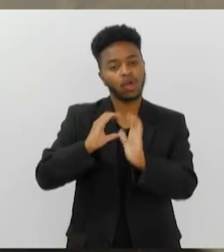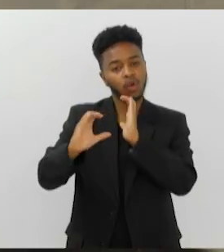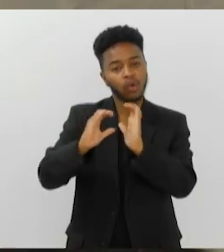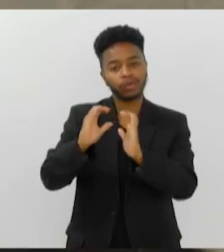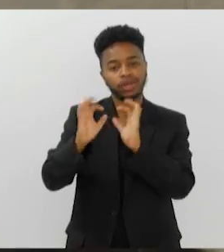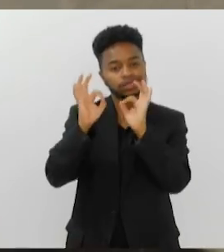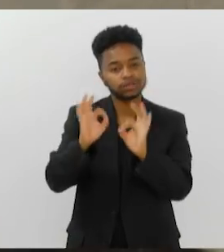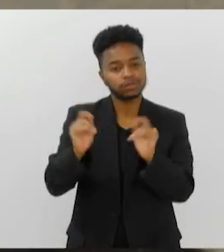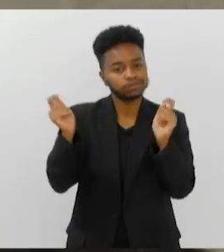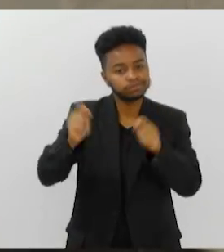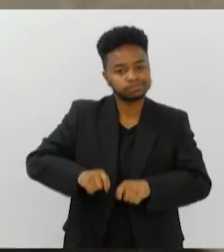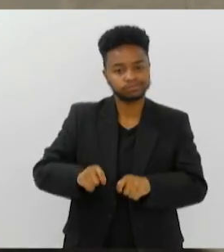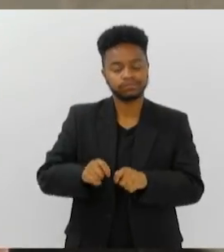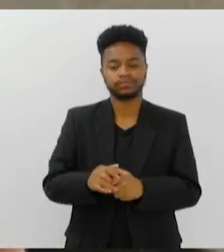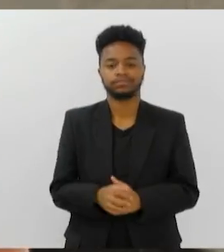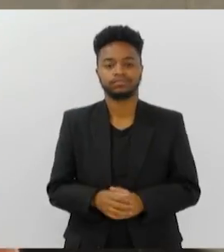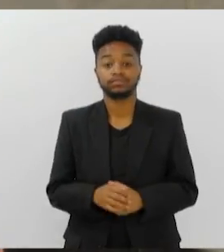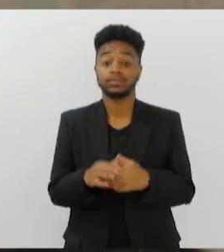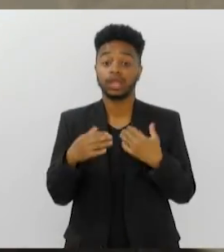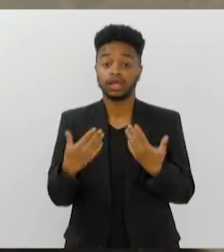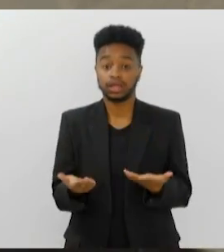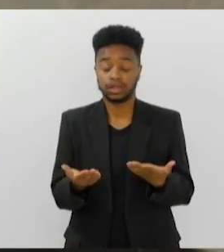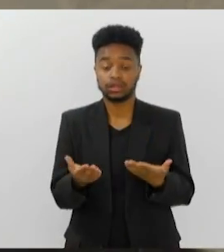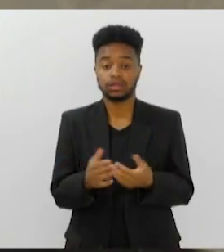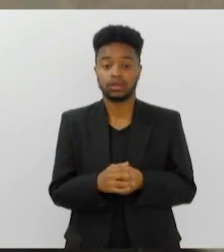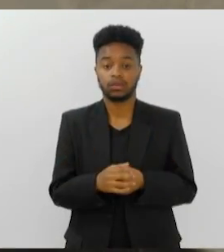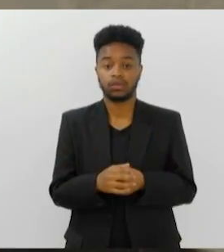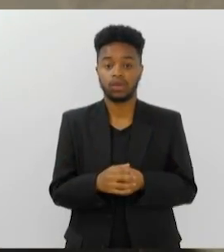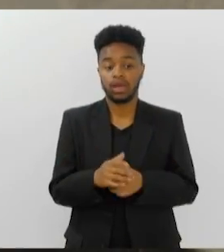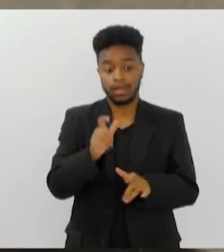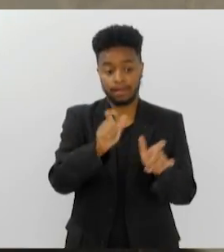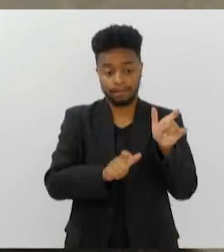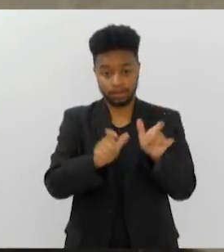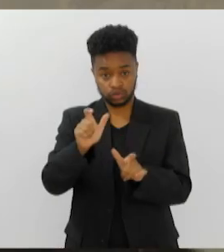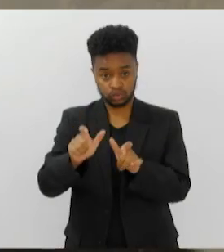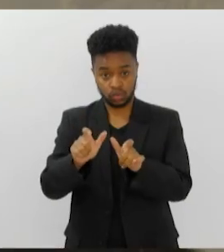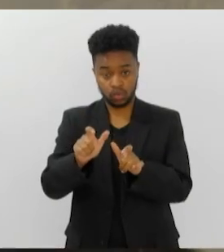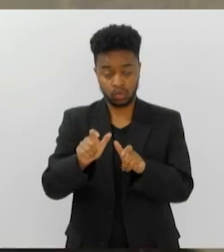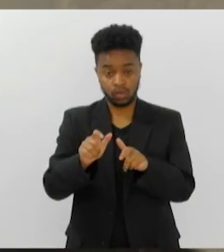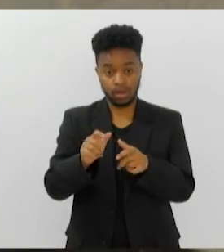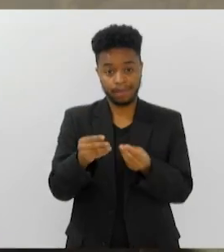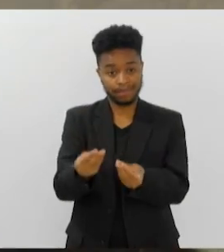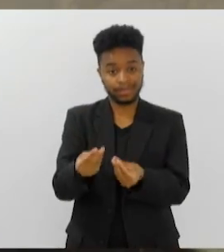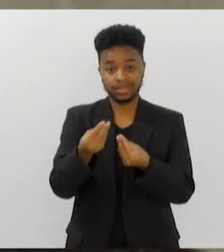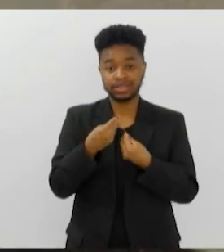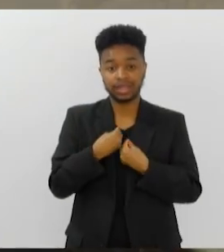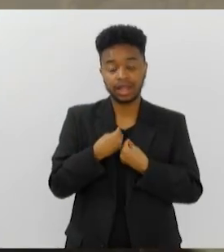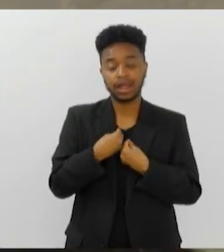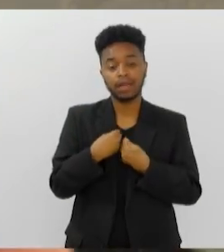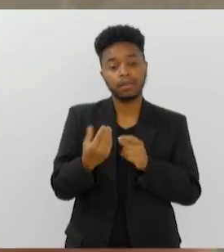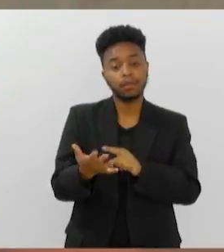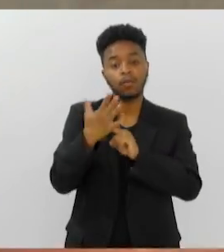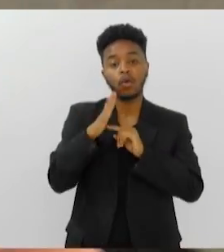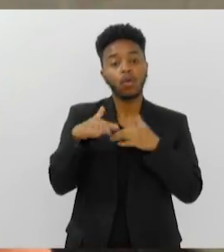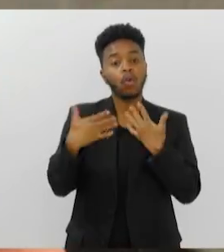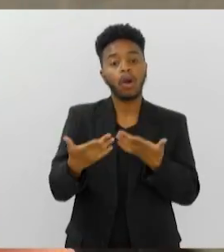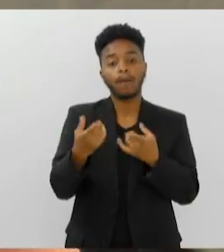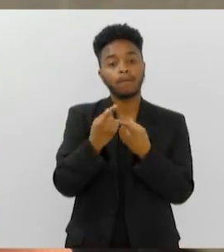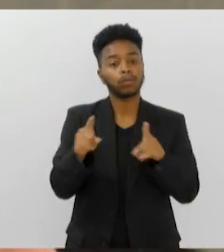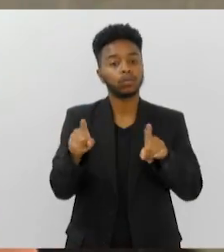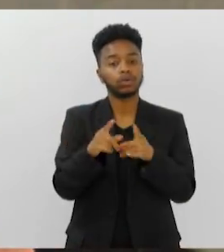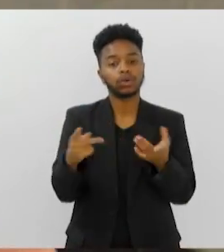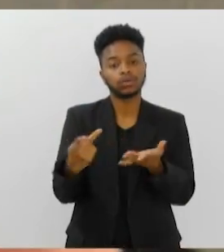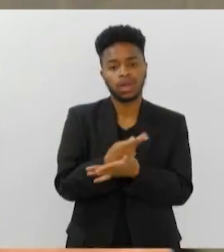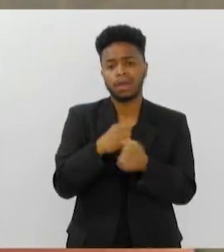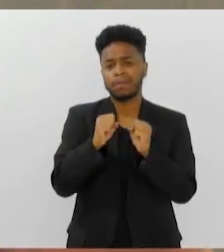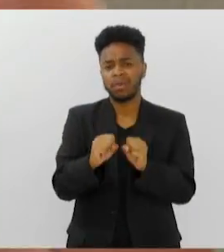comunicação potente com aquele outro. Então, o paciente é que vai nos dar as condições de que música que vai acontecer. Ela pode ser